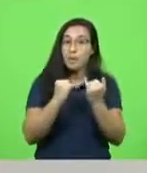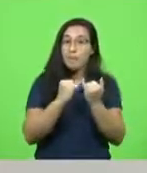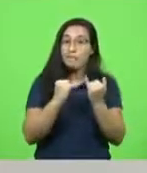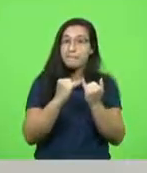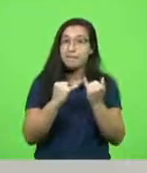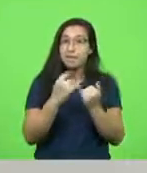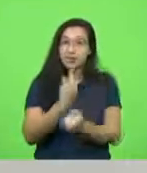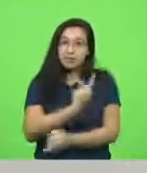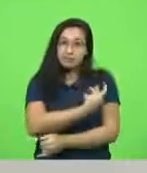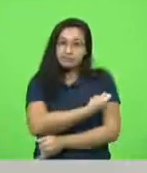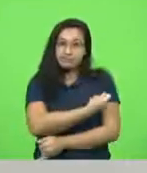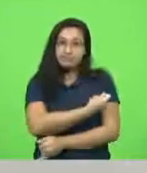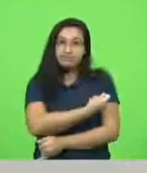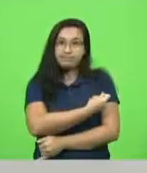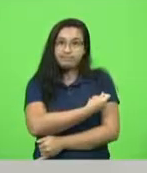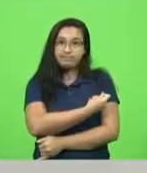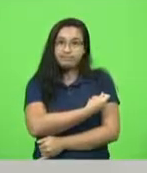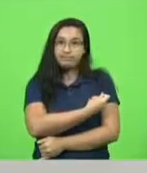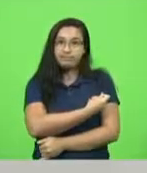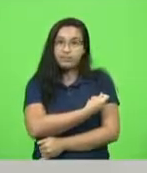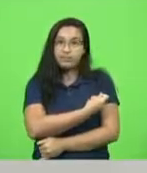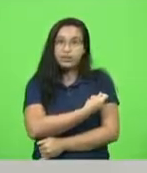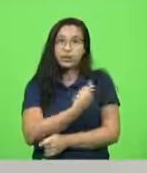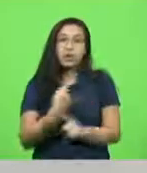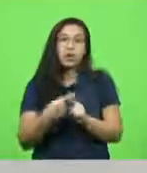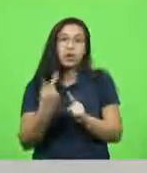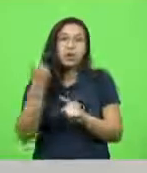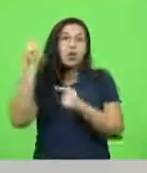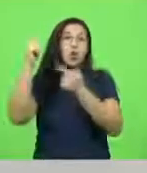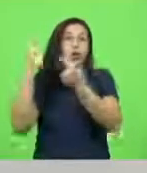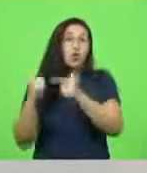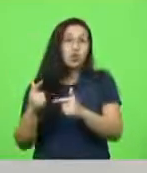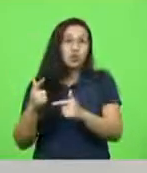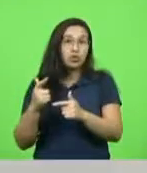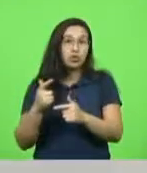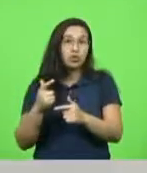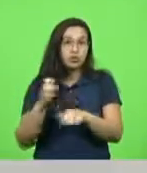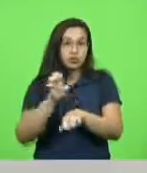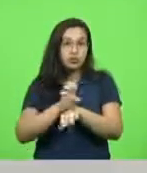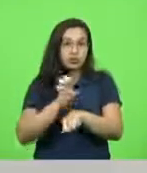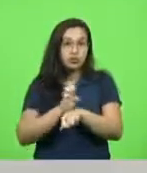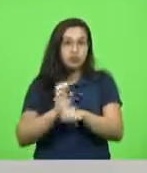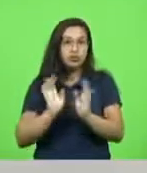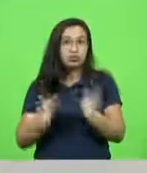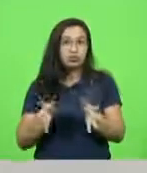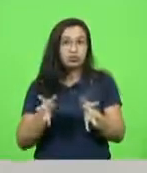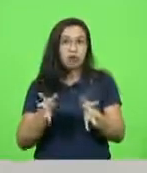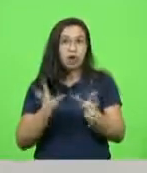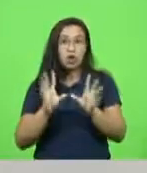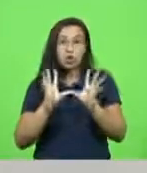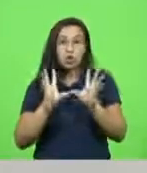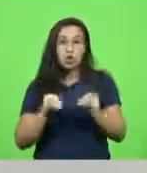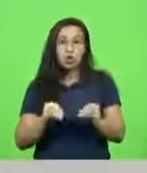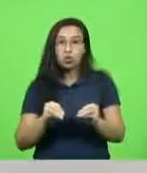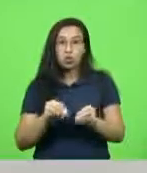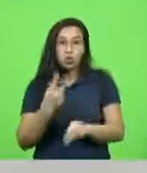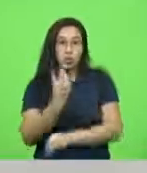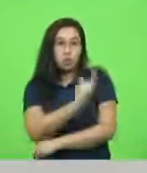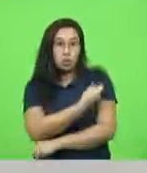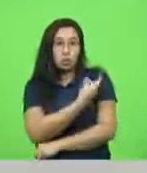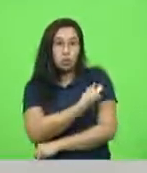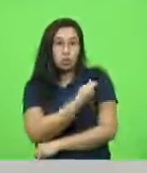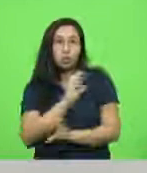deputados eu que os outros estados estão dando tudo já para a primeira dose correndo risco